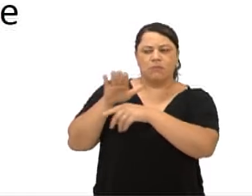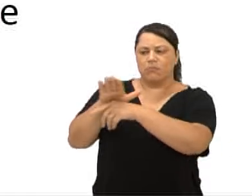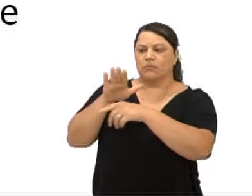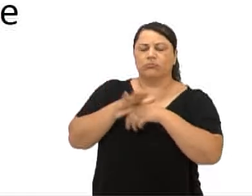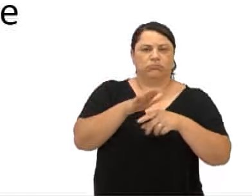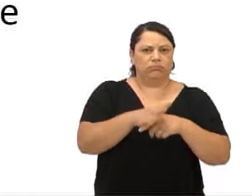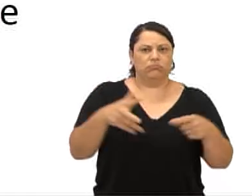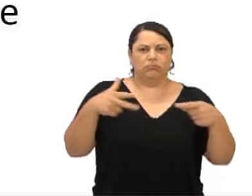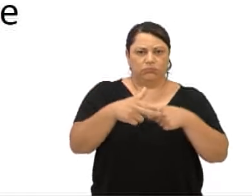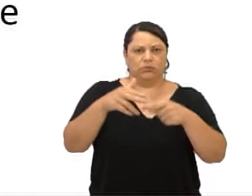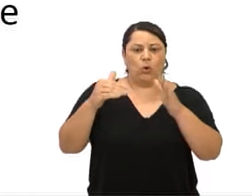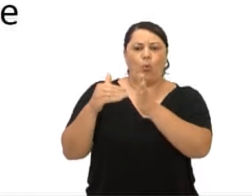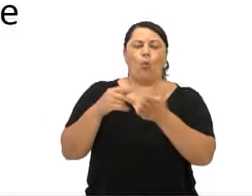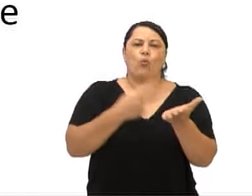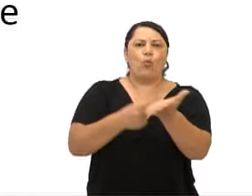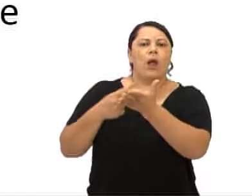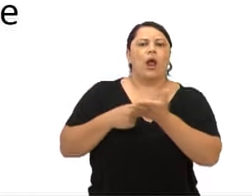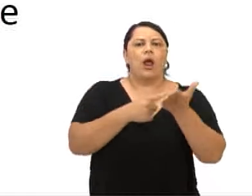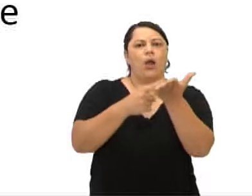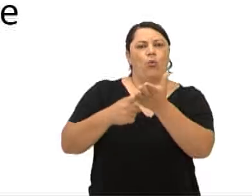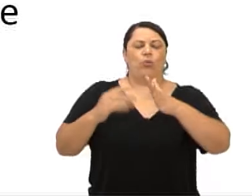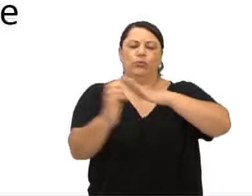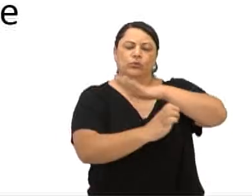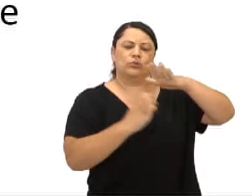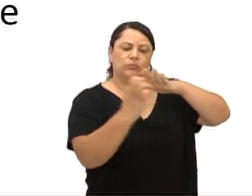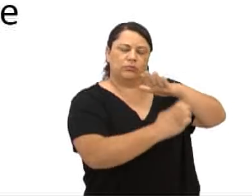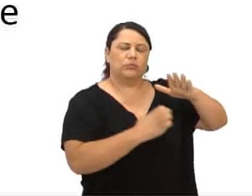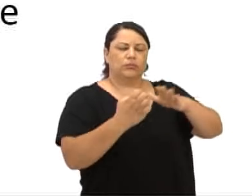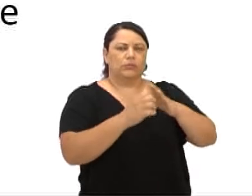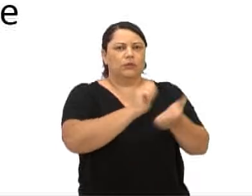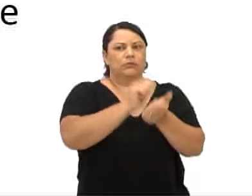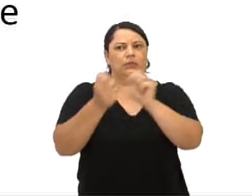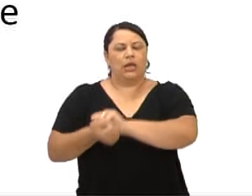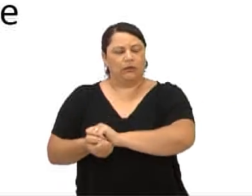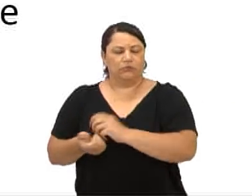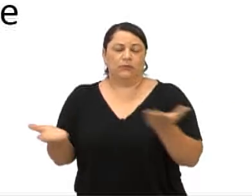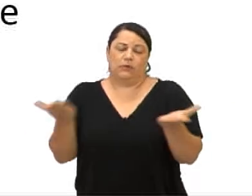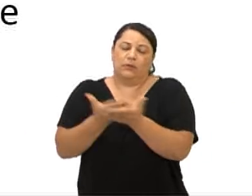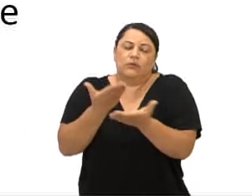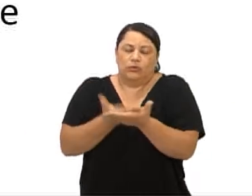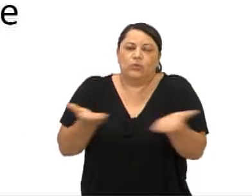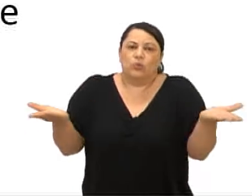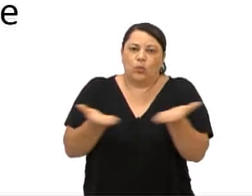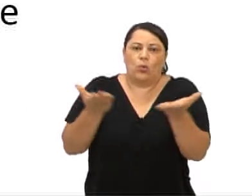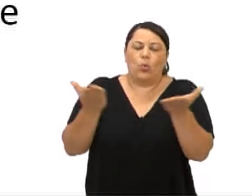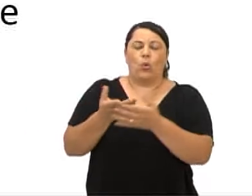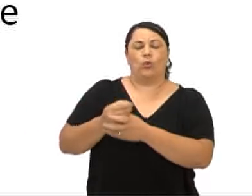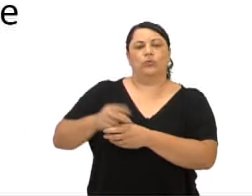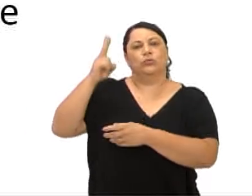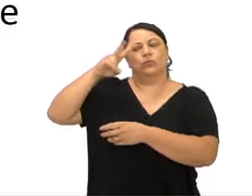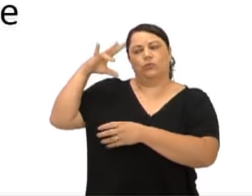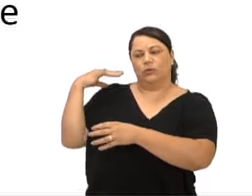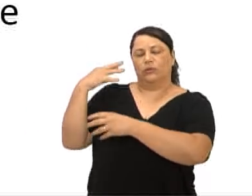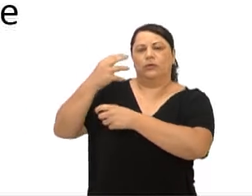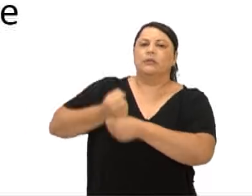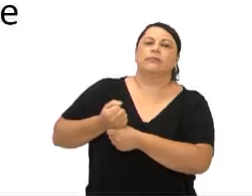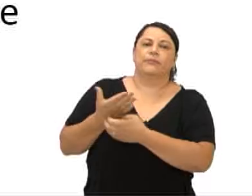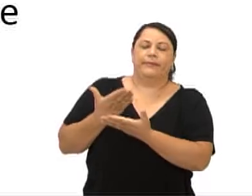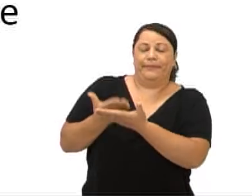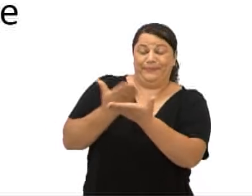ajuste ou acordo de empresas. Na aula de hoje, vamos retomar os estudos sobre um período no qual essa prática foi